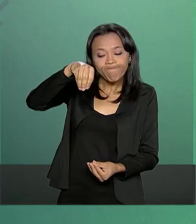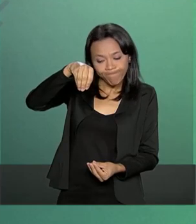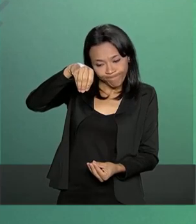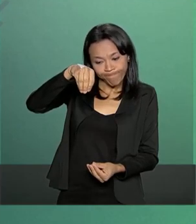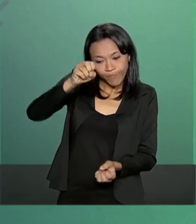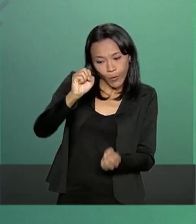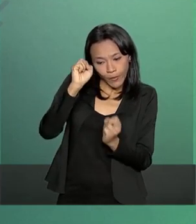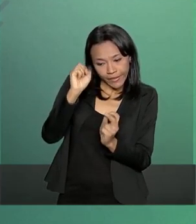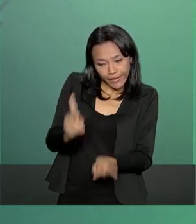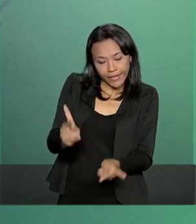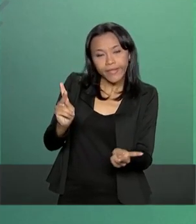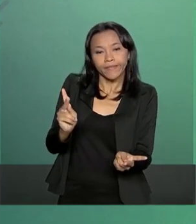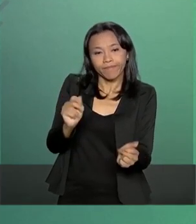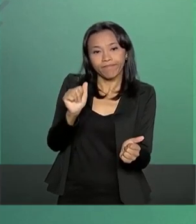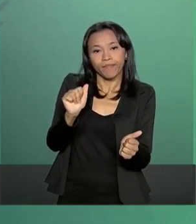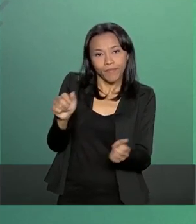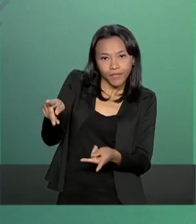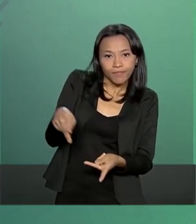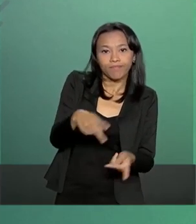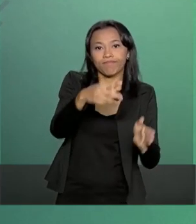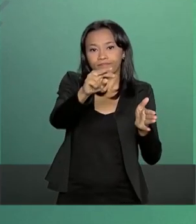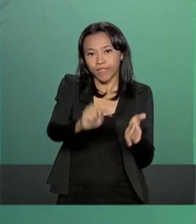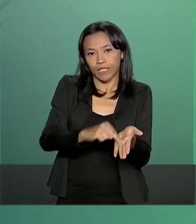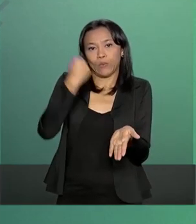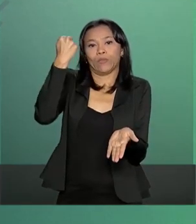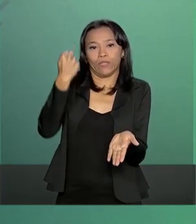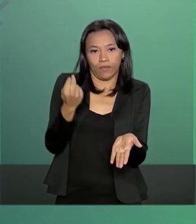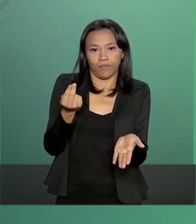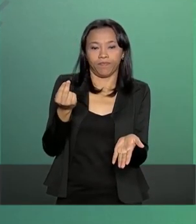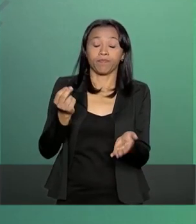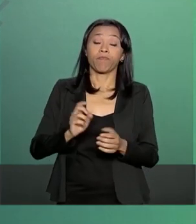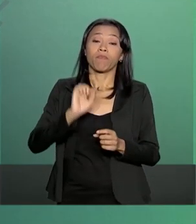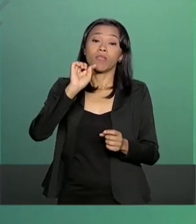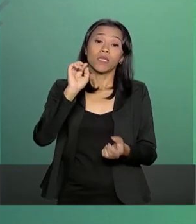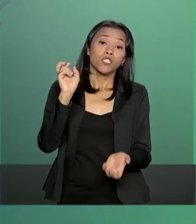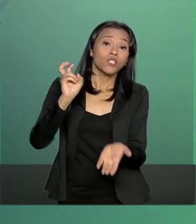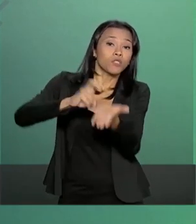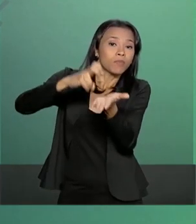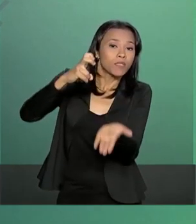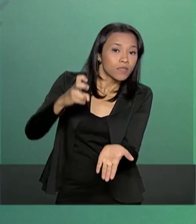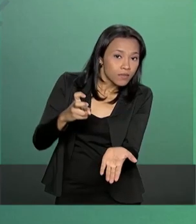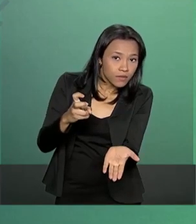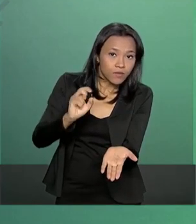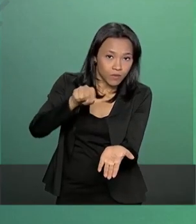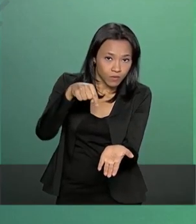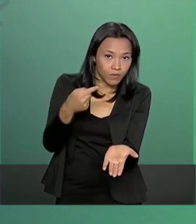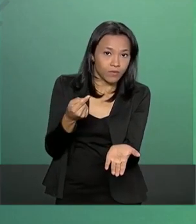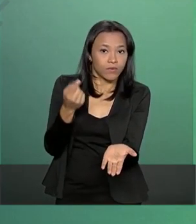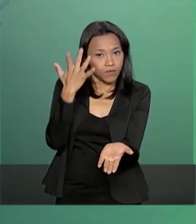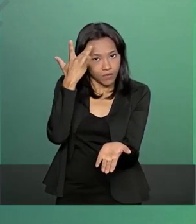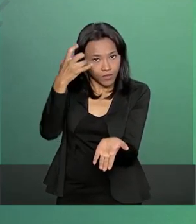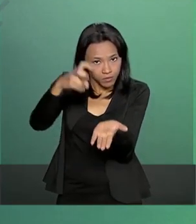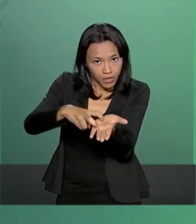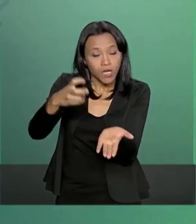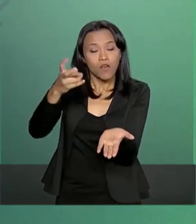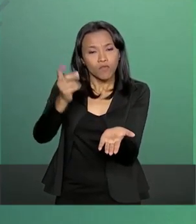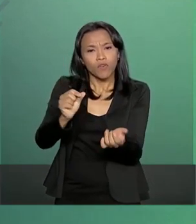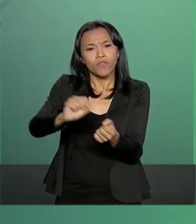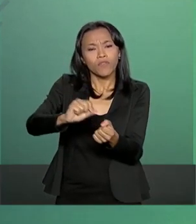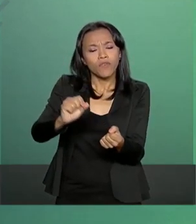para o procedimento. Na manhã seguinte, o paciente foi submetido a uma